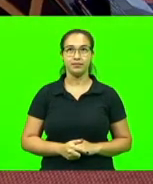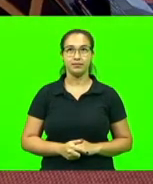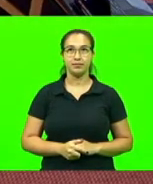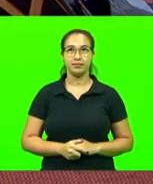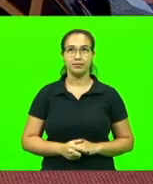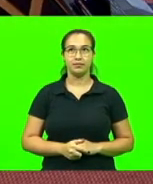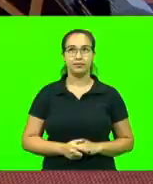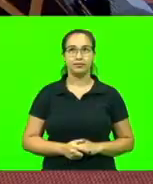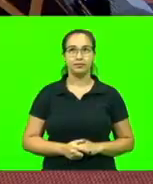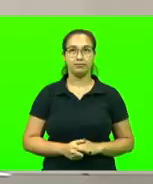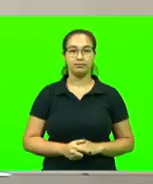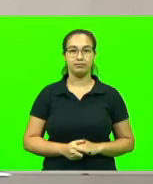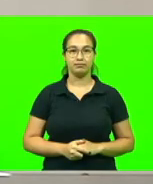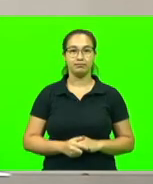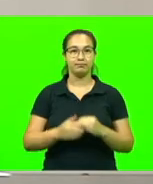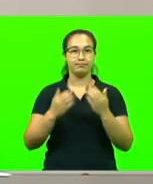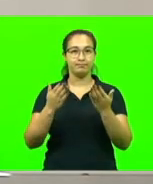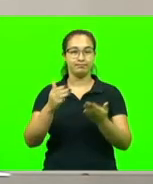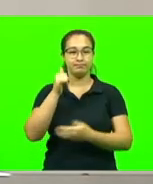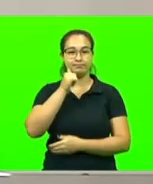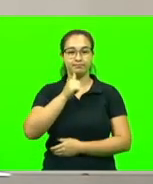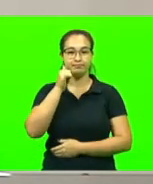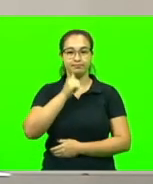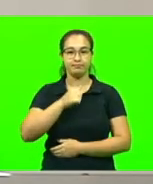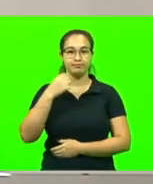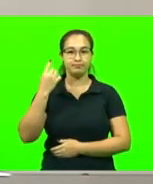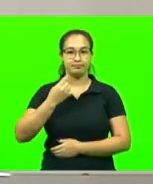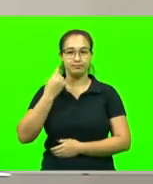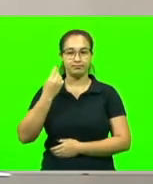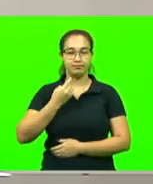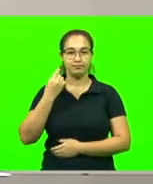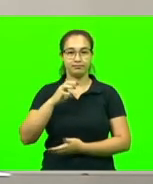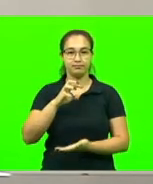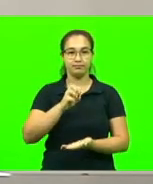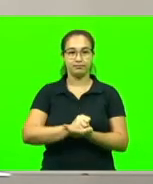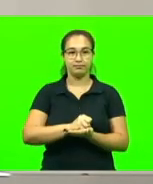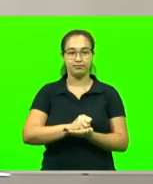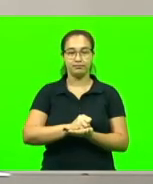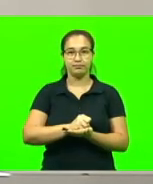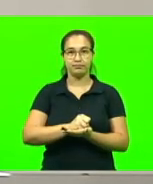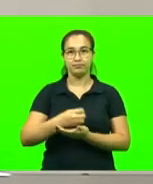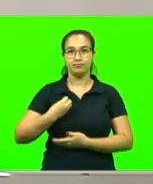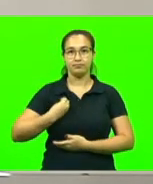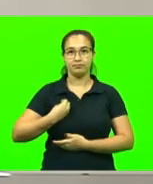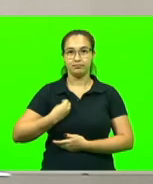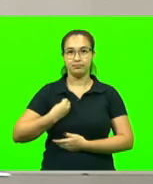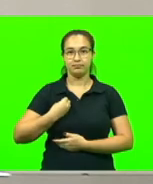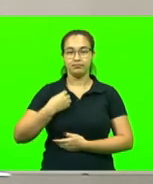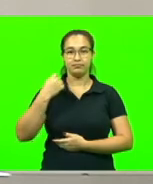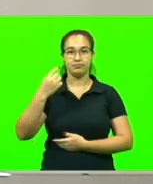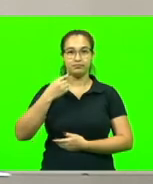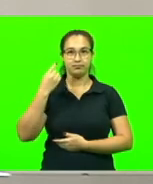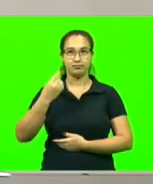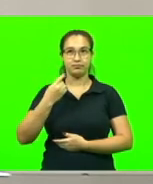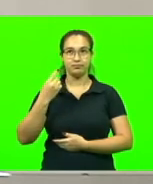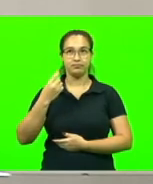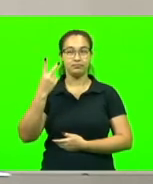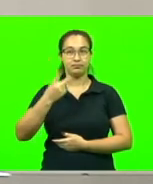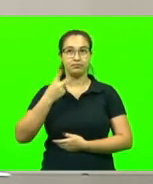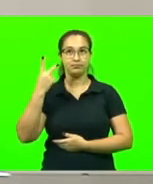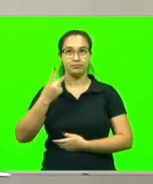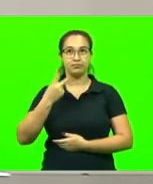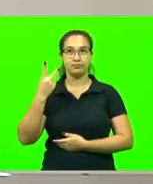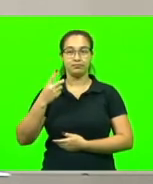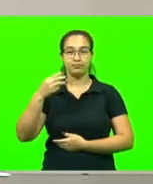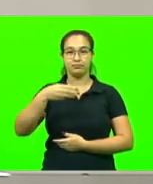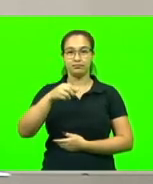Enquanto a deputada Paulinha vai à tribuna, registrar a presença do vereador Marcos Curtis Marquinhos,